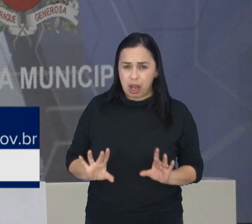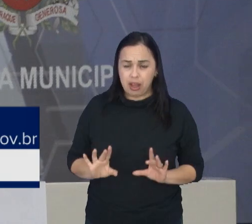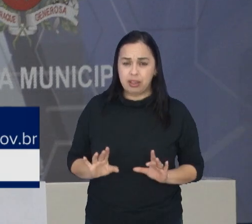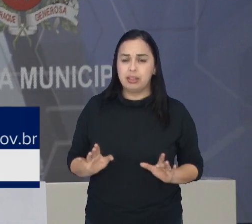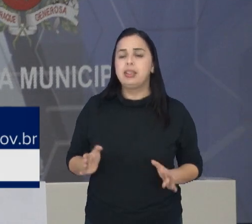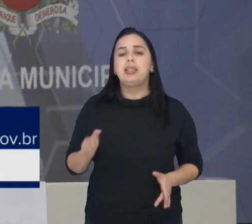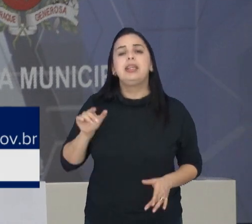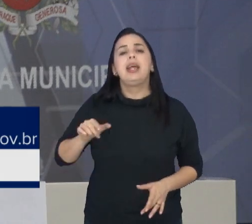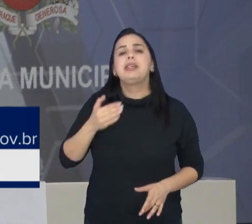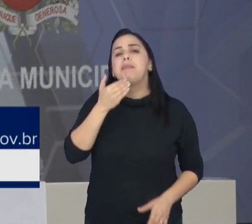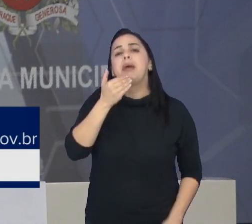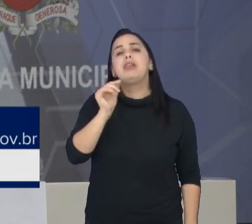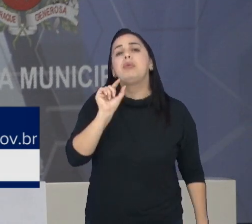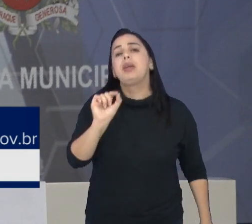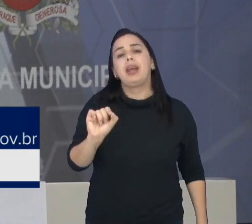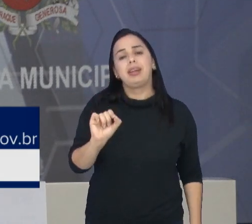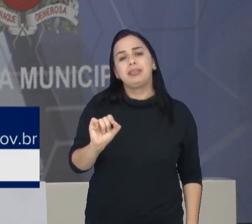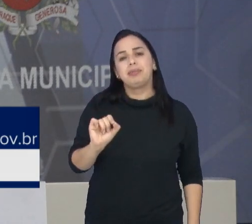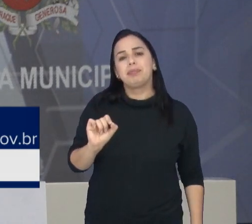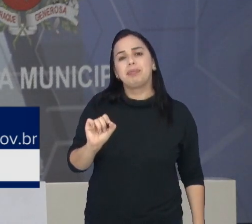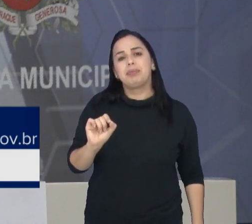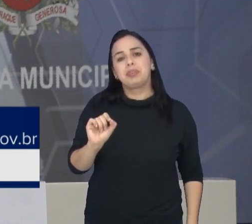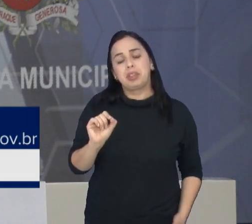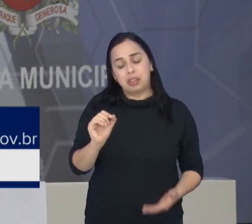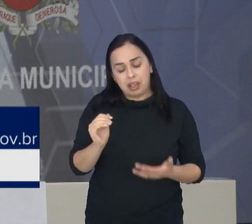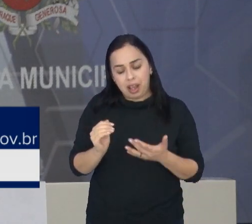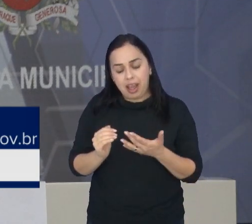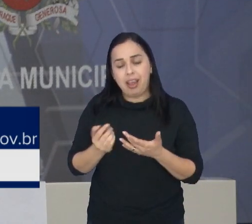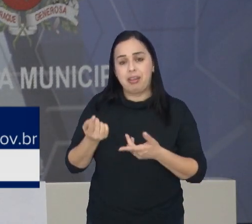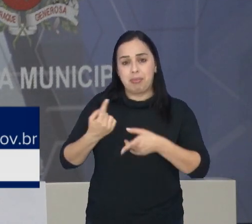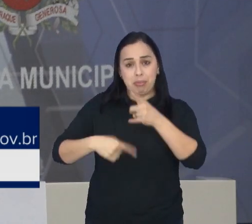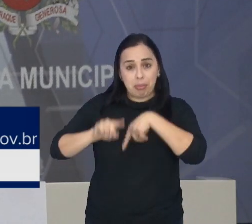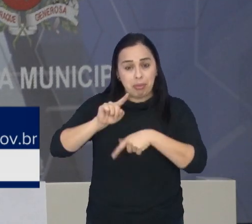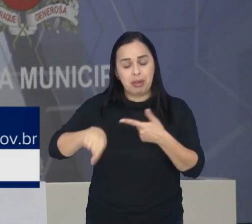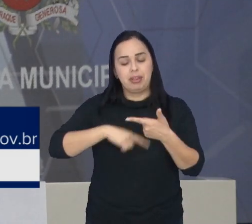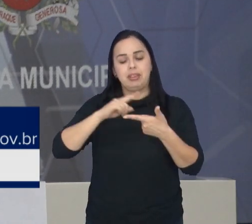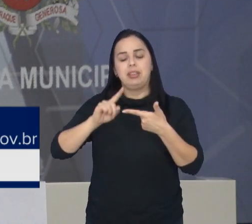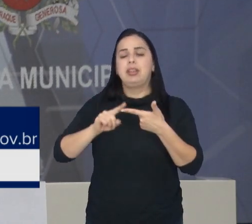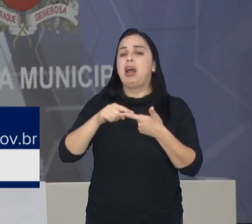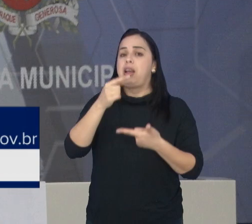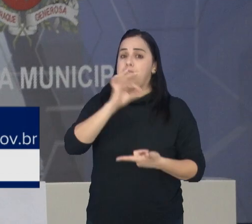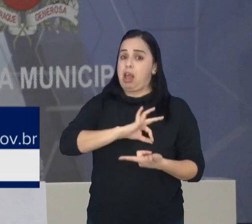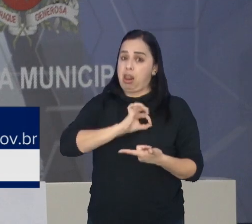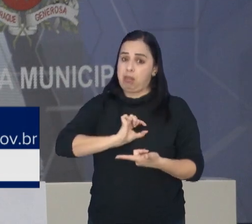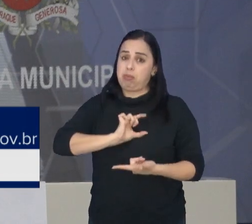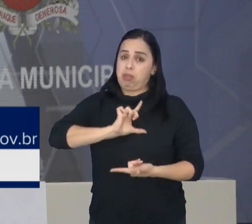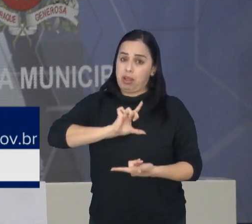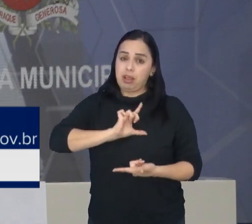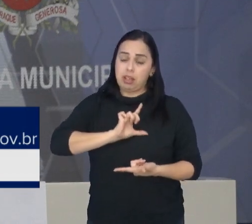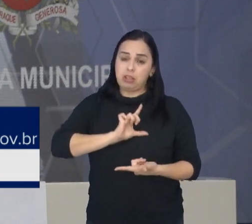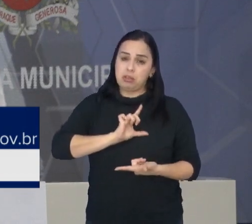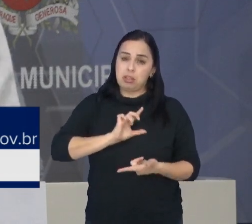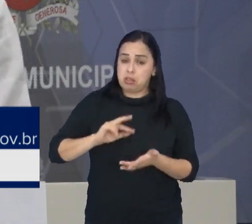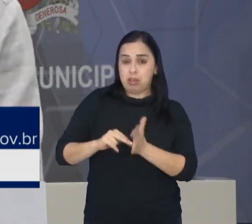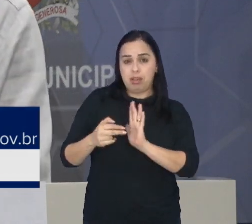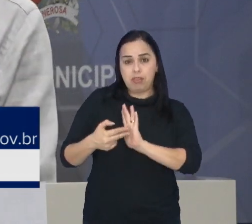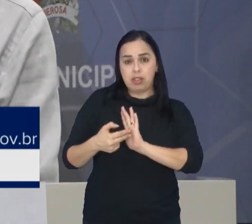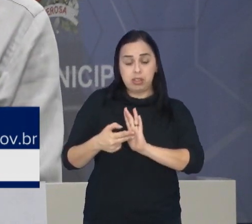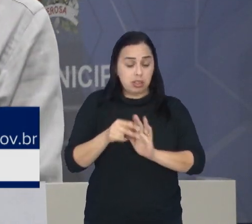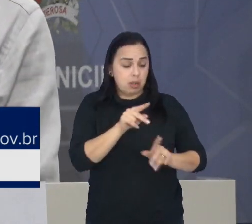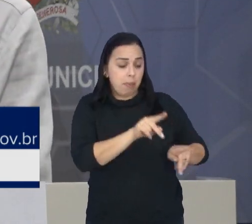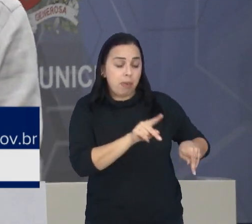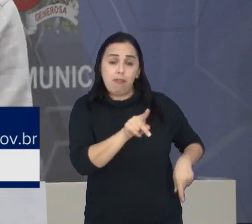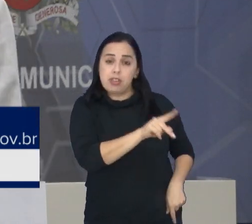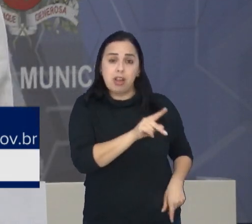é o pedido deles? É a progressão de carreira, melhoria salarial, que é justamente o que os